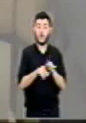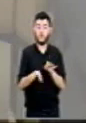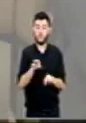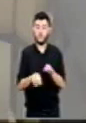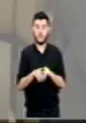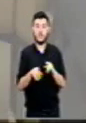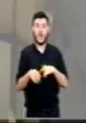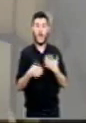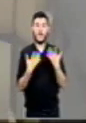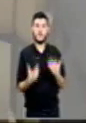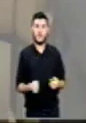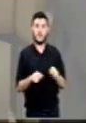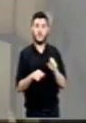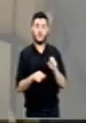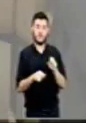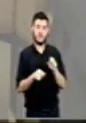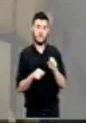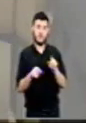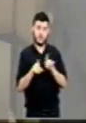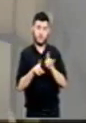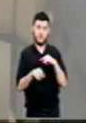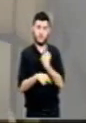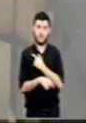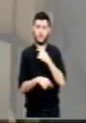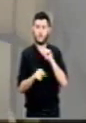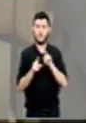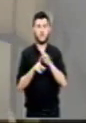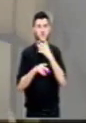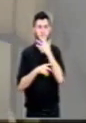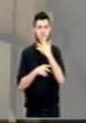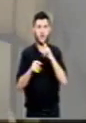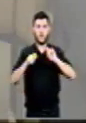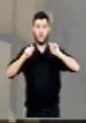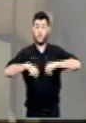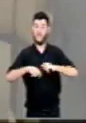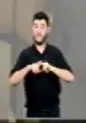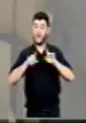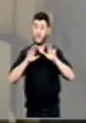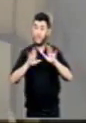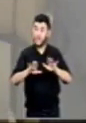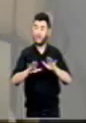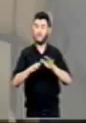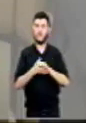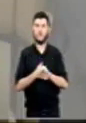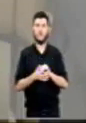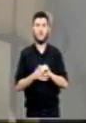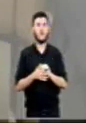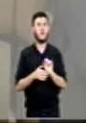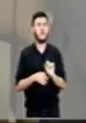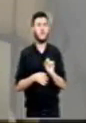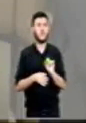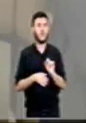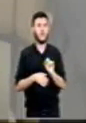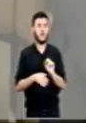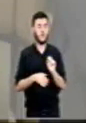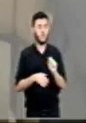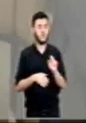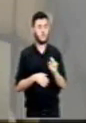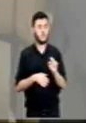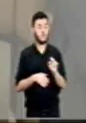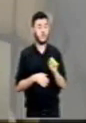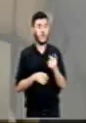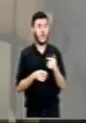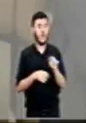para o deslocamento da competência. Todavia, a hipótese retratada dos autos não se coaduna com o